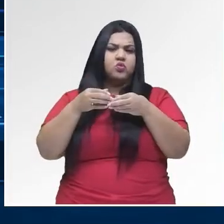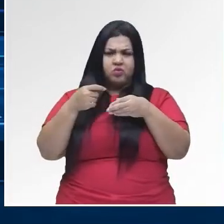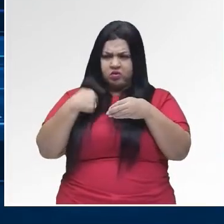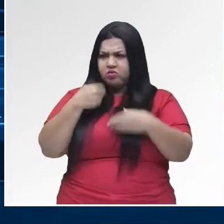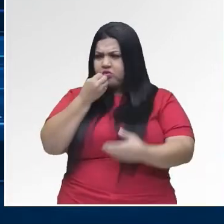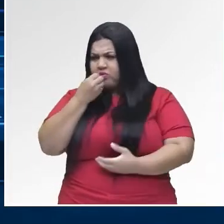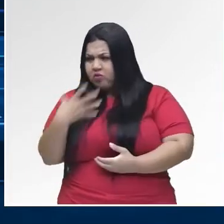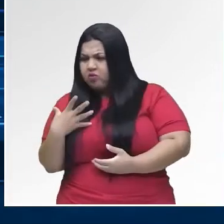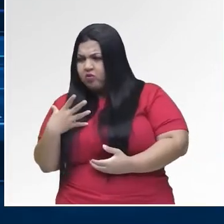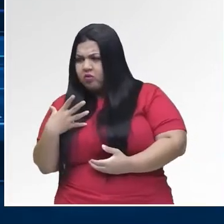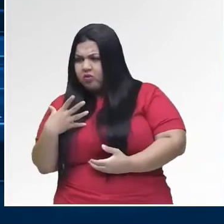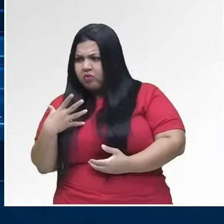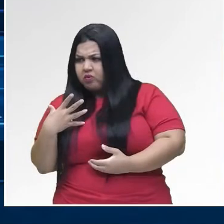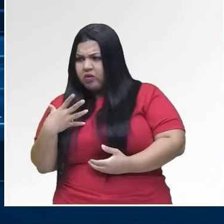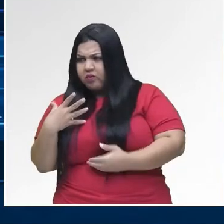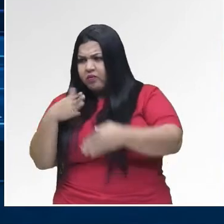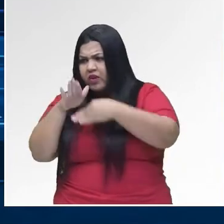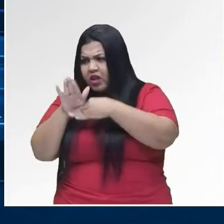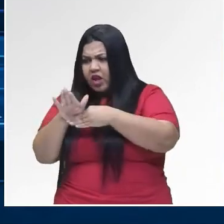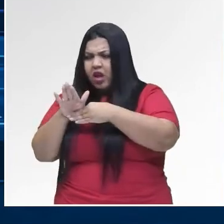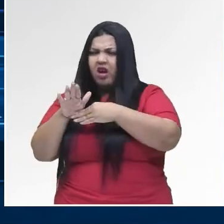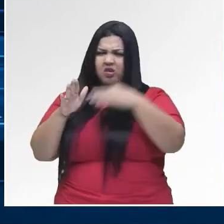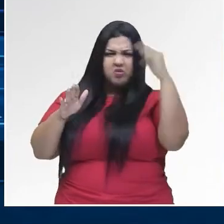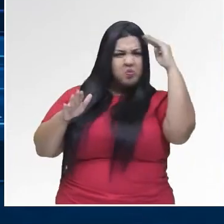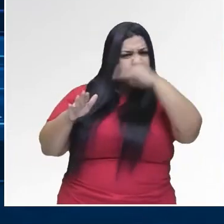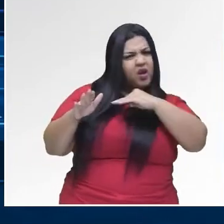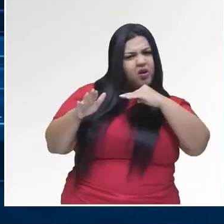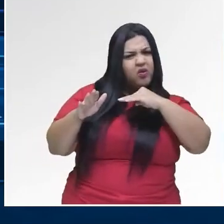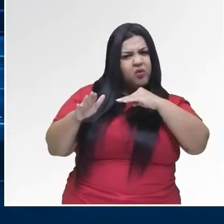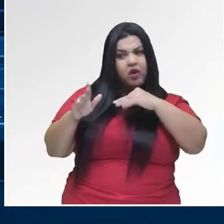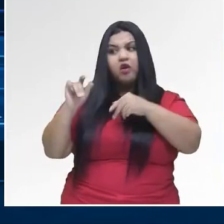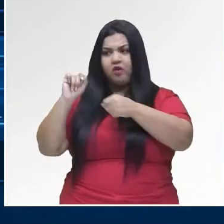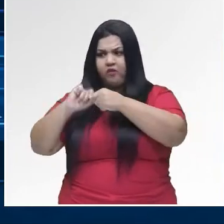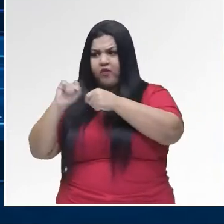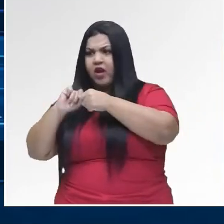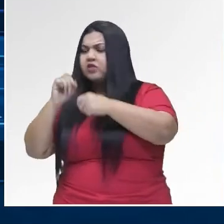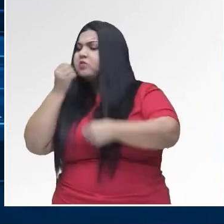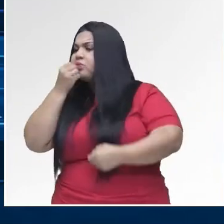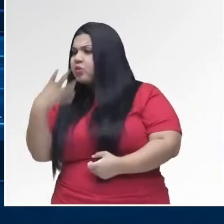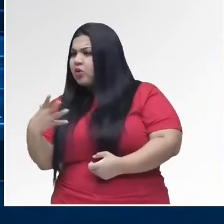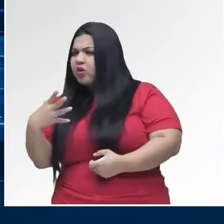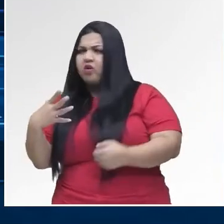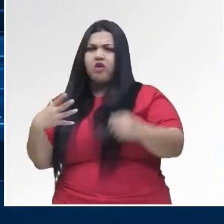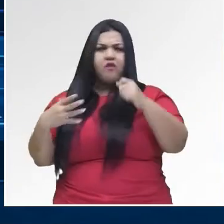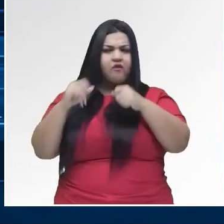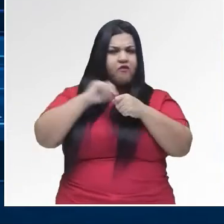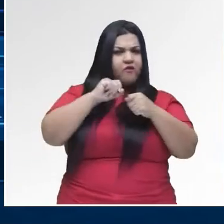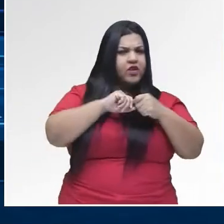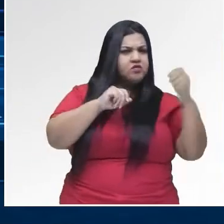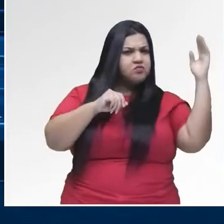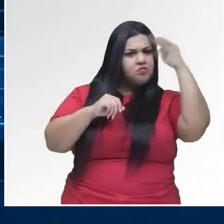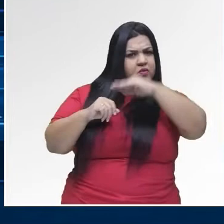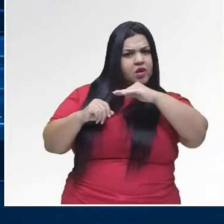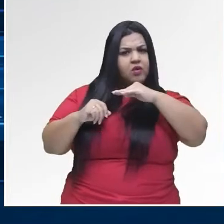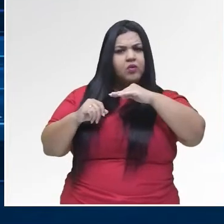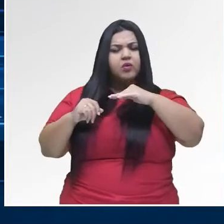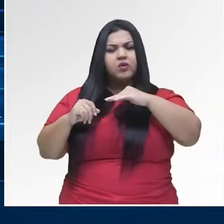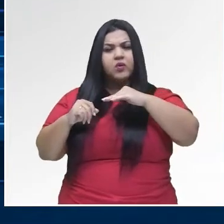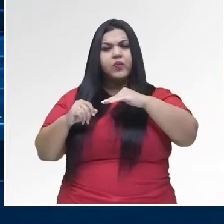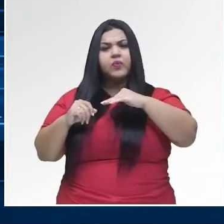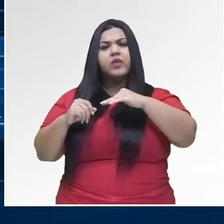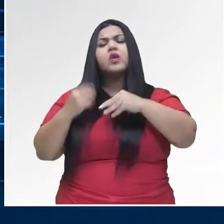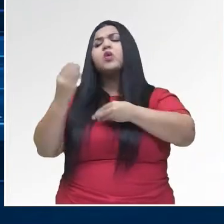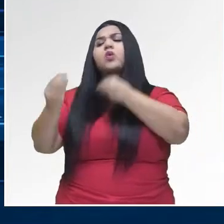bom nesse grupo? Eu sou mau? Eu faço o bem? Eu faço o mal? Como é